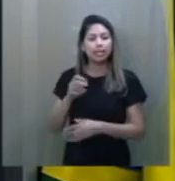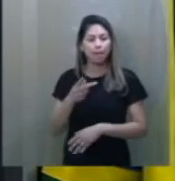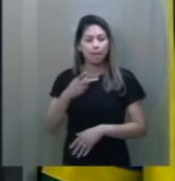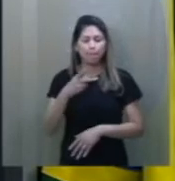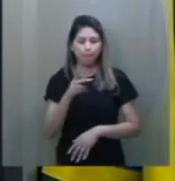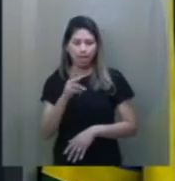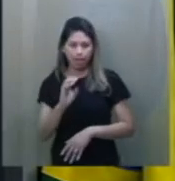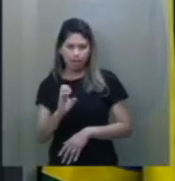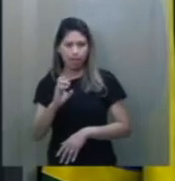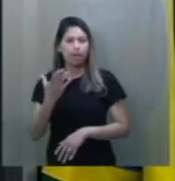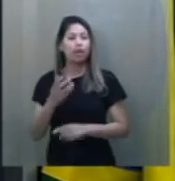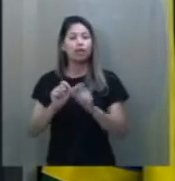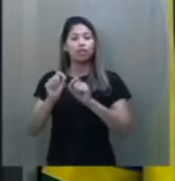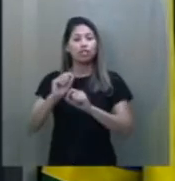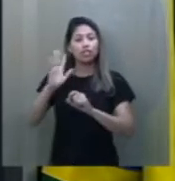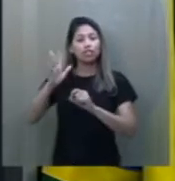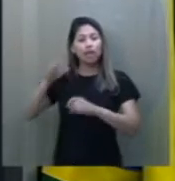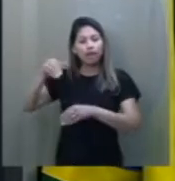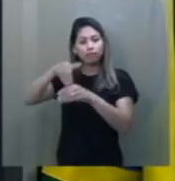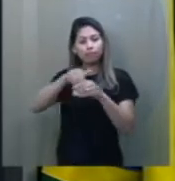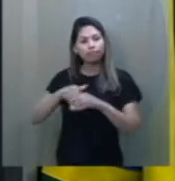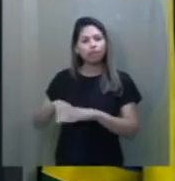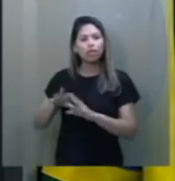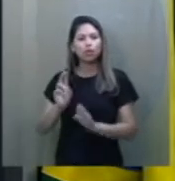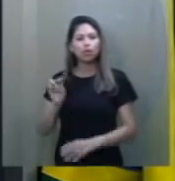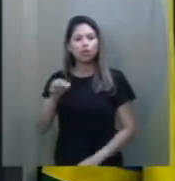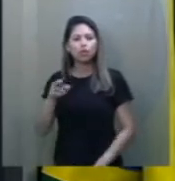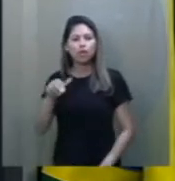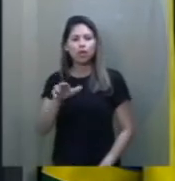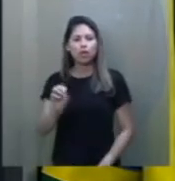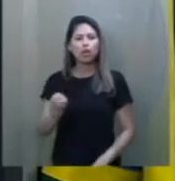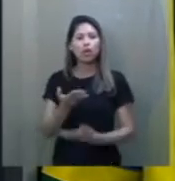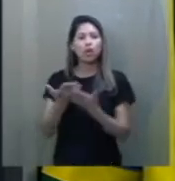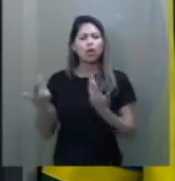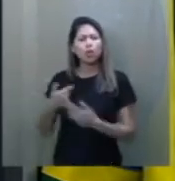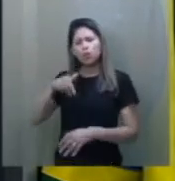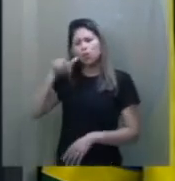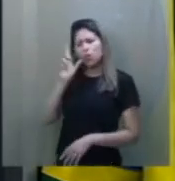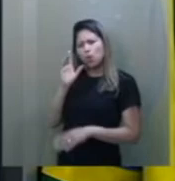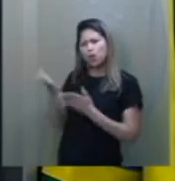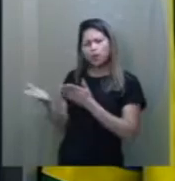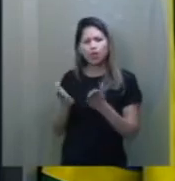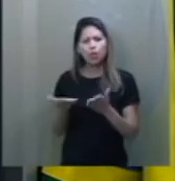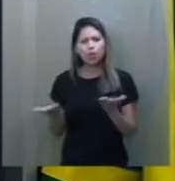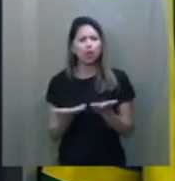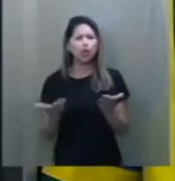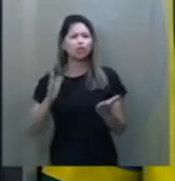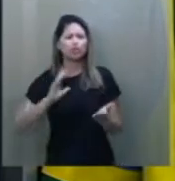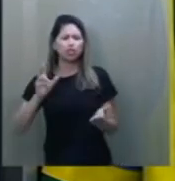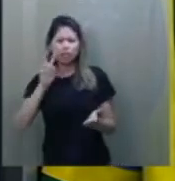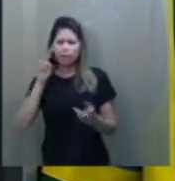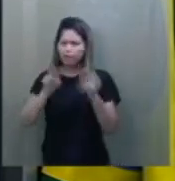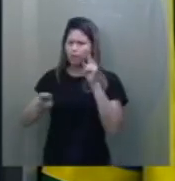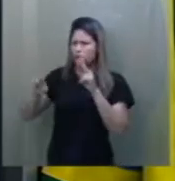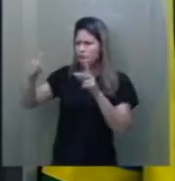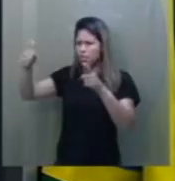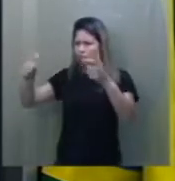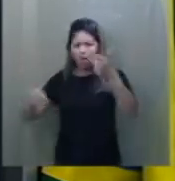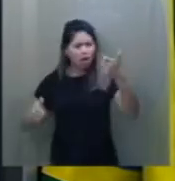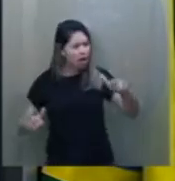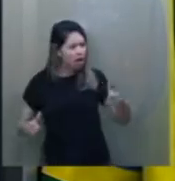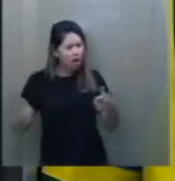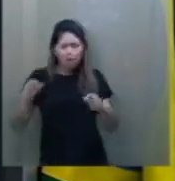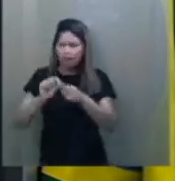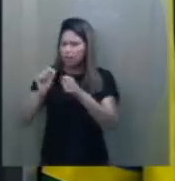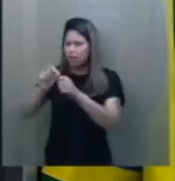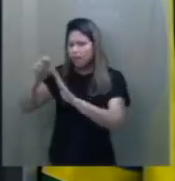seriam financiadas pela União. E aí hoje eu vi de ontem para hoje já analistas daqui, analistas de lá, já fazendo projeções,